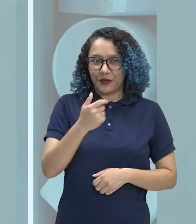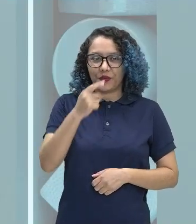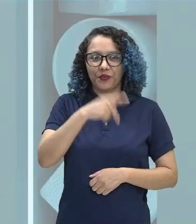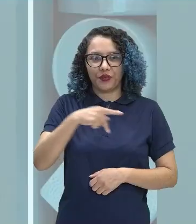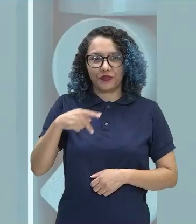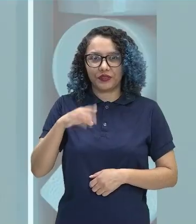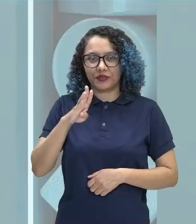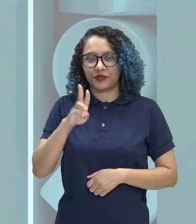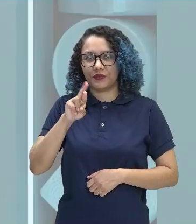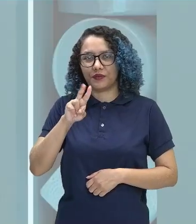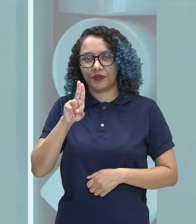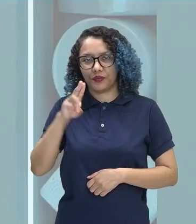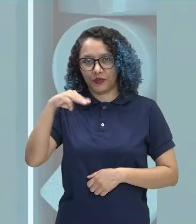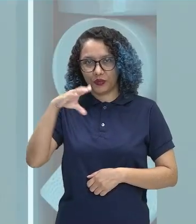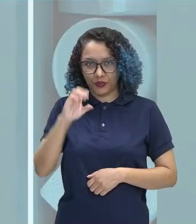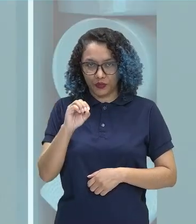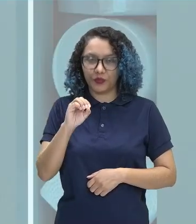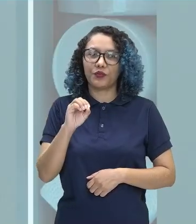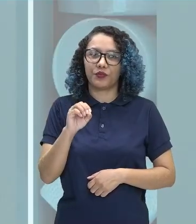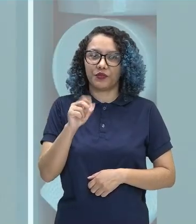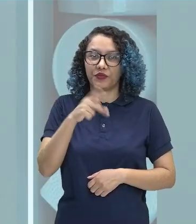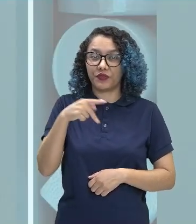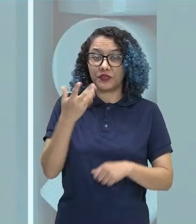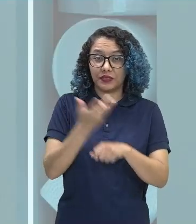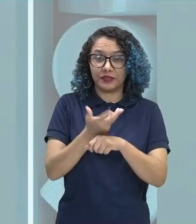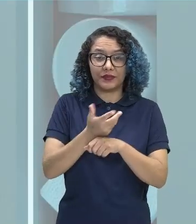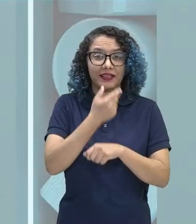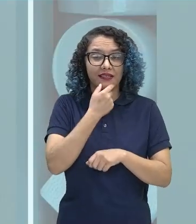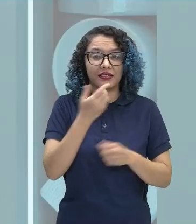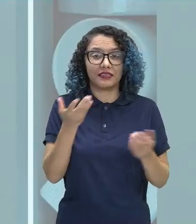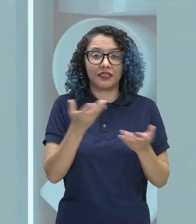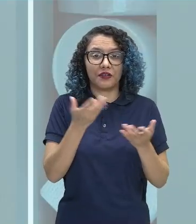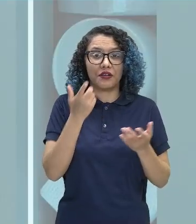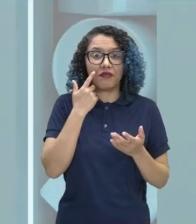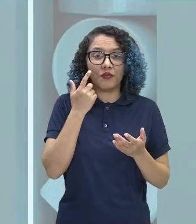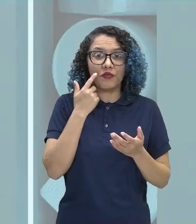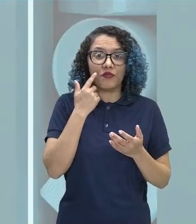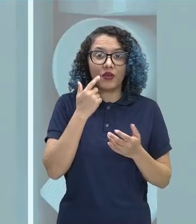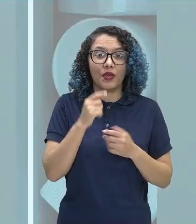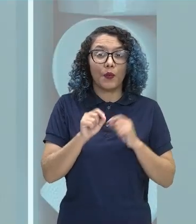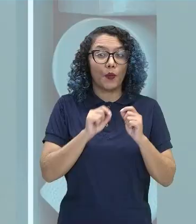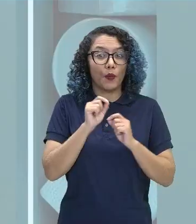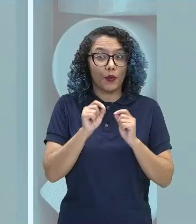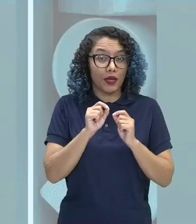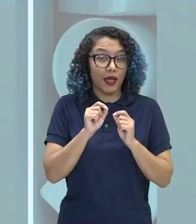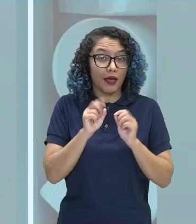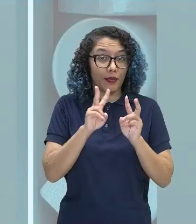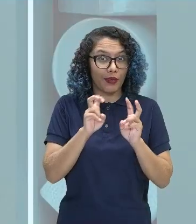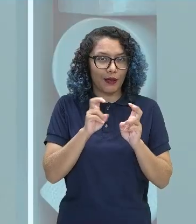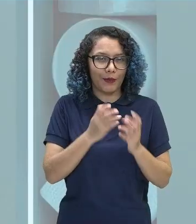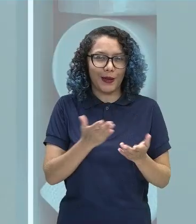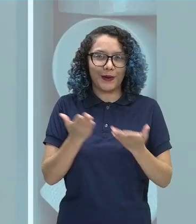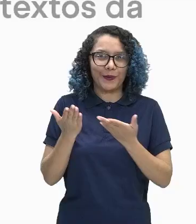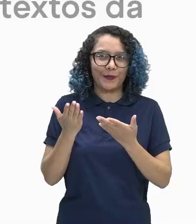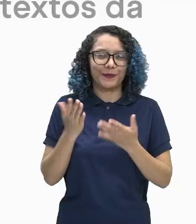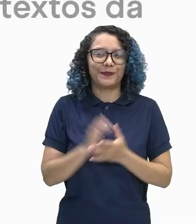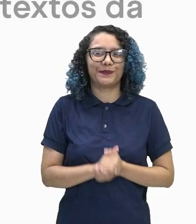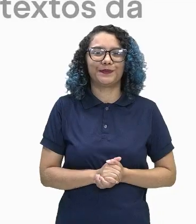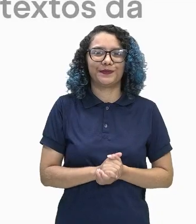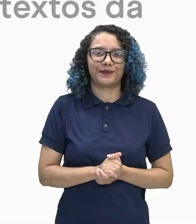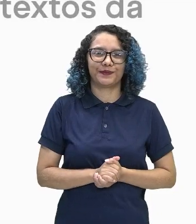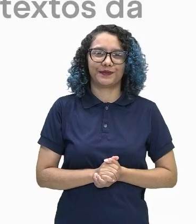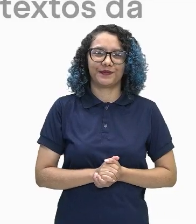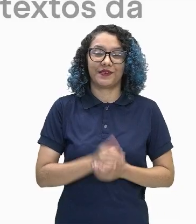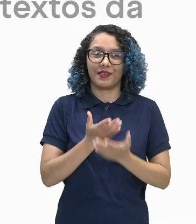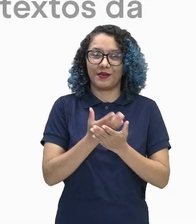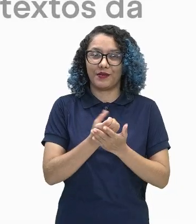Bruno Delgado, professor de língua inglesa, e acompanha comigo que nós vamos aprender na nossa aula de hoje. Aula